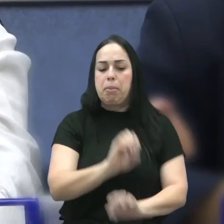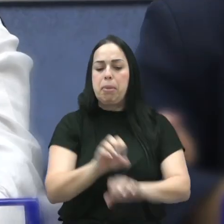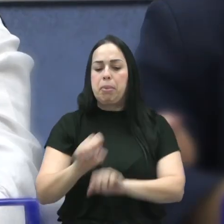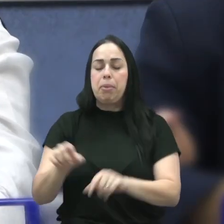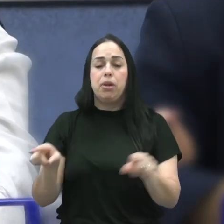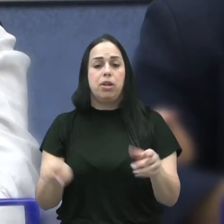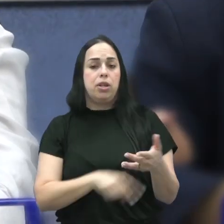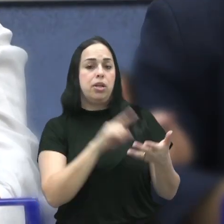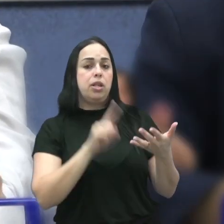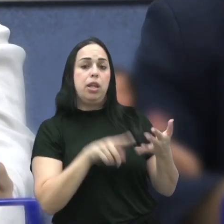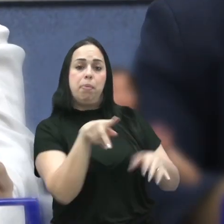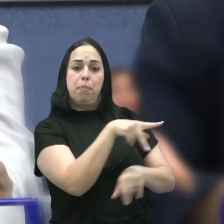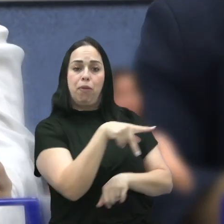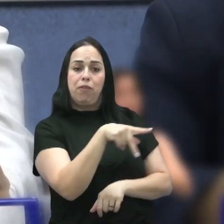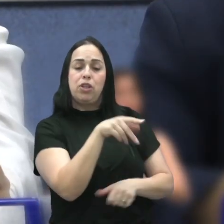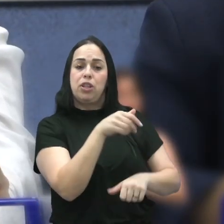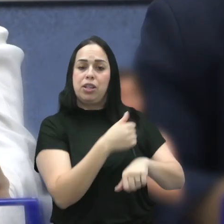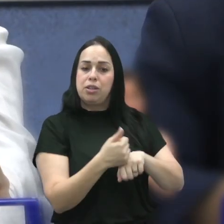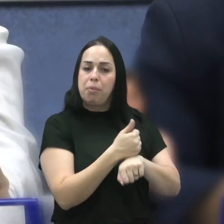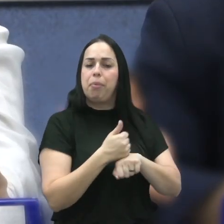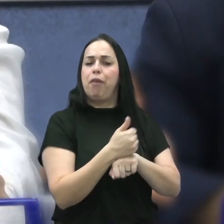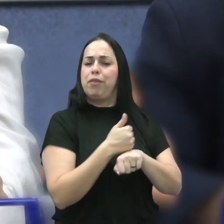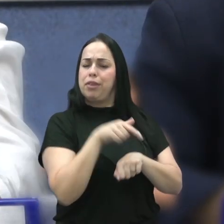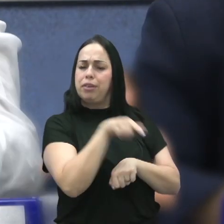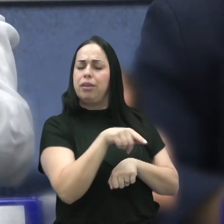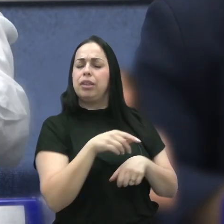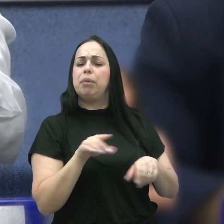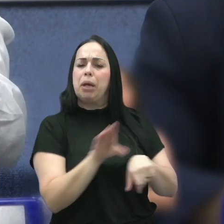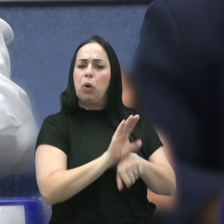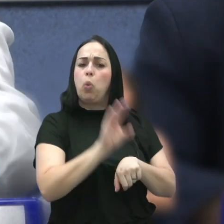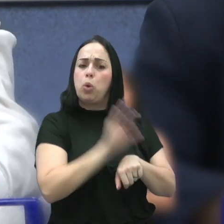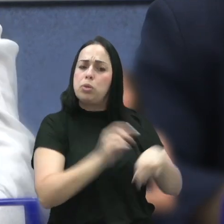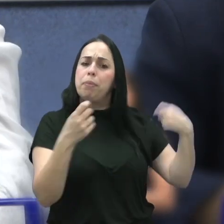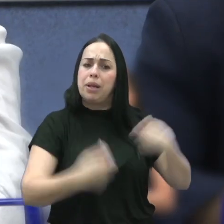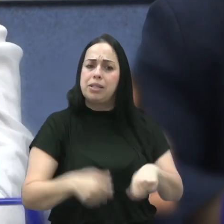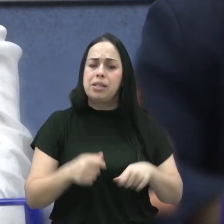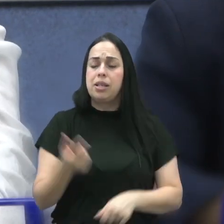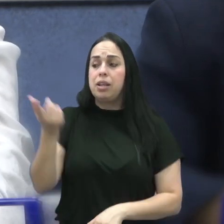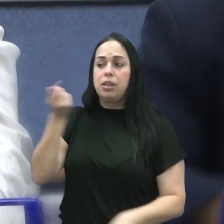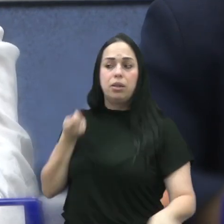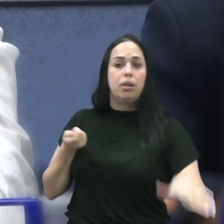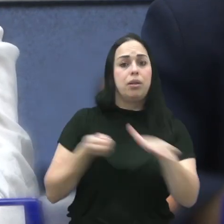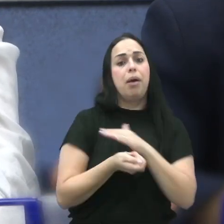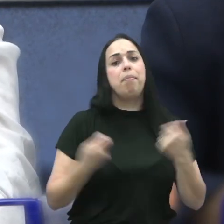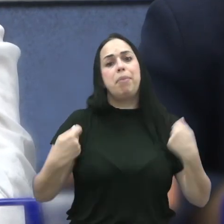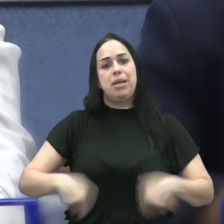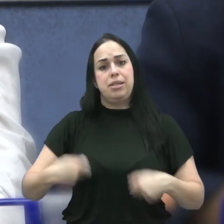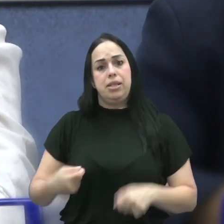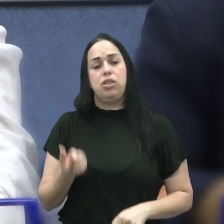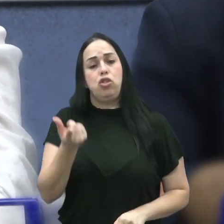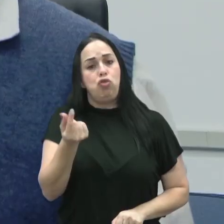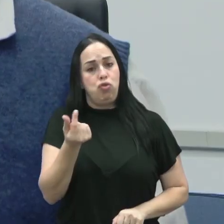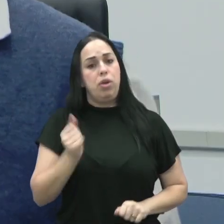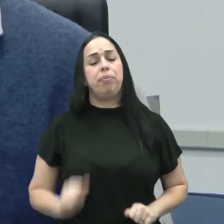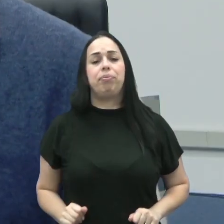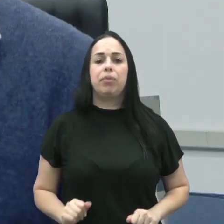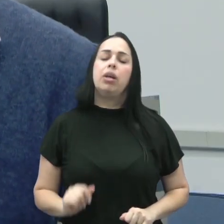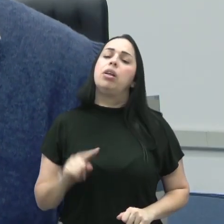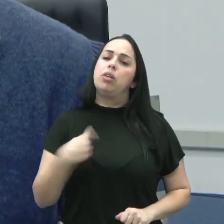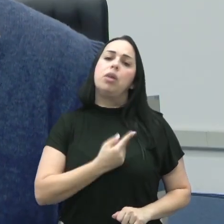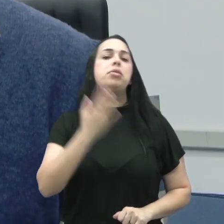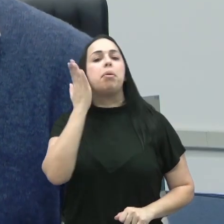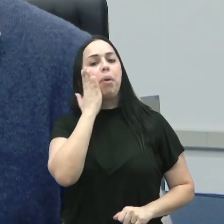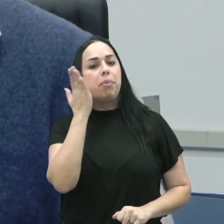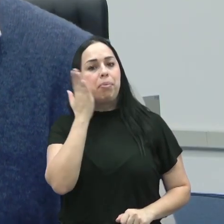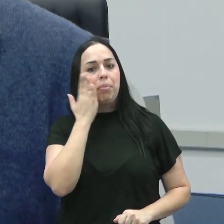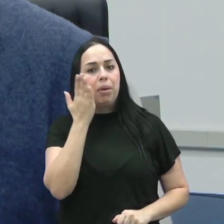individualizado, na capacitação de profissionais e na destinação de orçamento específico para a causa. E a gente sabe que